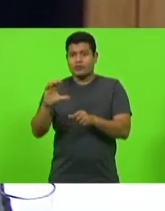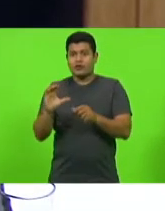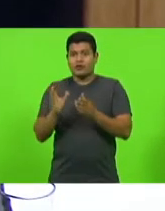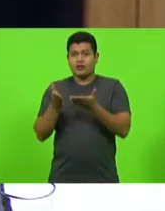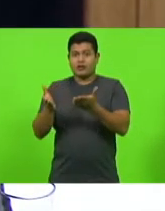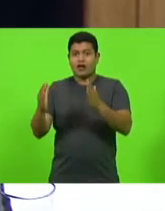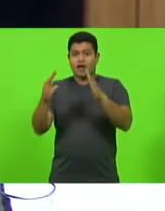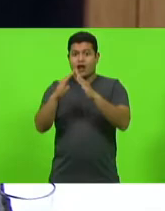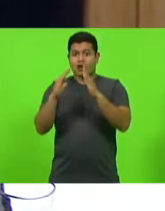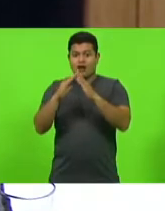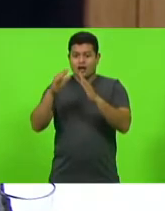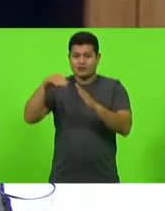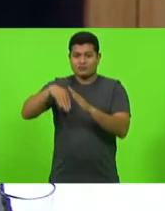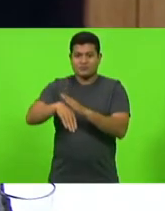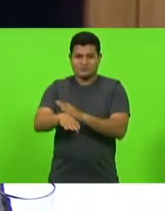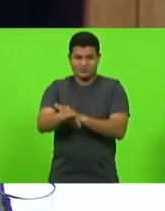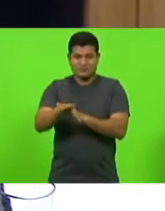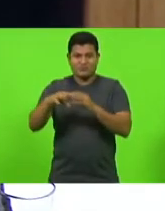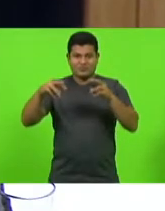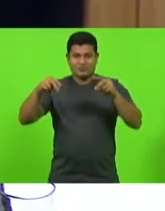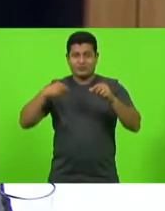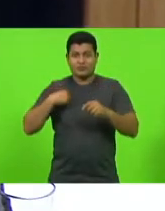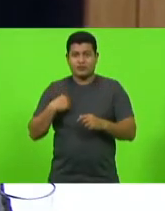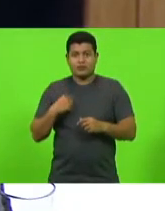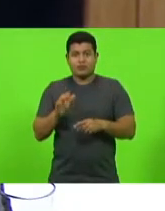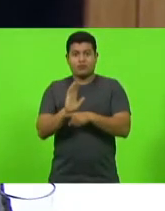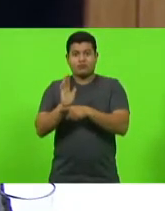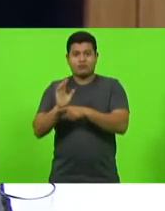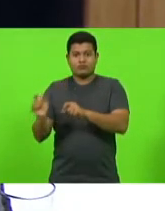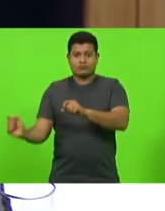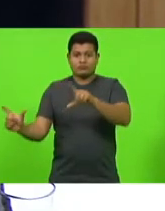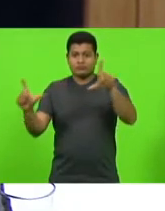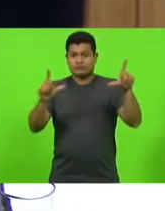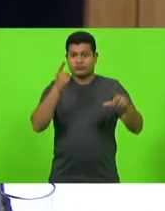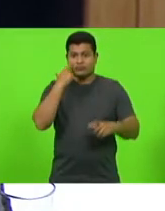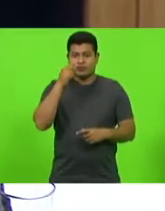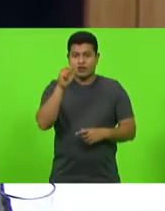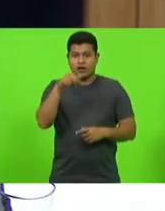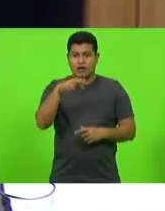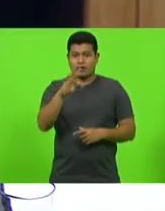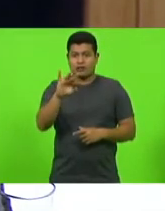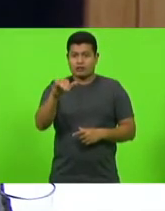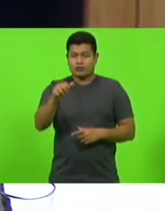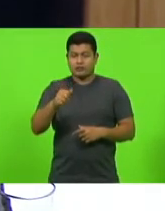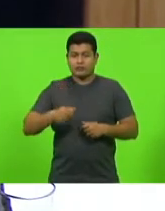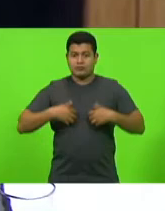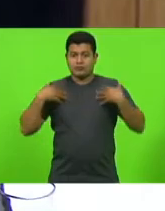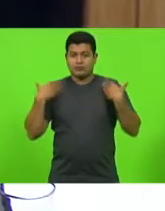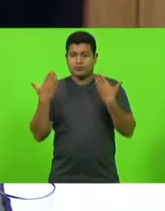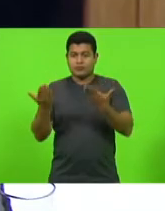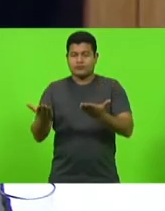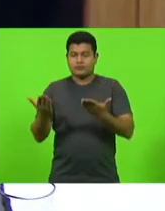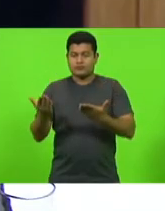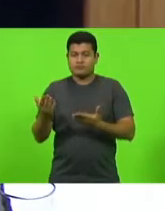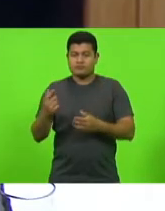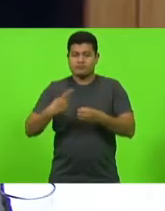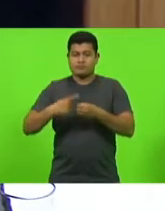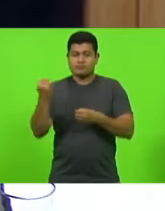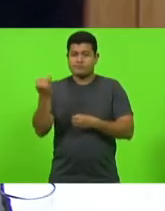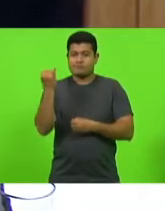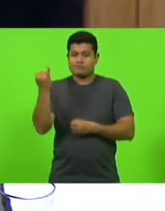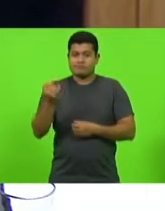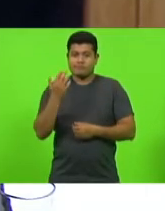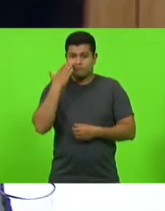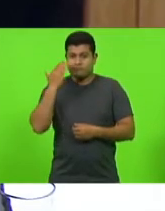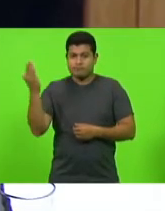gentileza, que passe o vídeo de Anitta Garibaldi, para a gente, uma homenagem que eu fiz para essa terra tão importante.